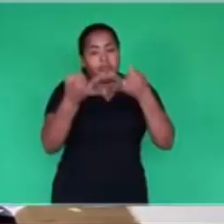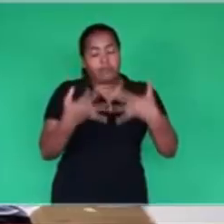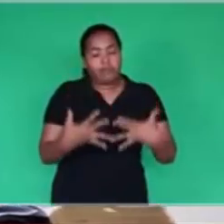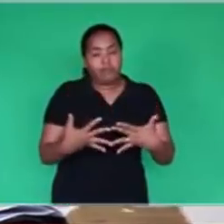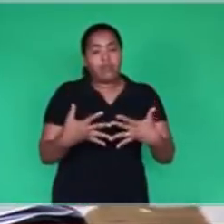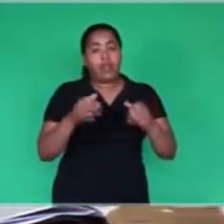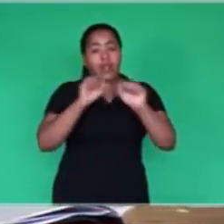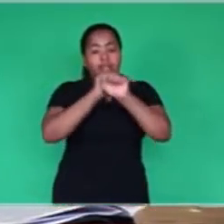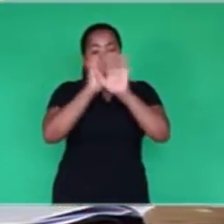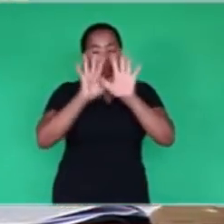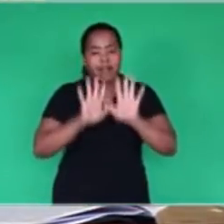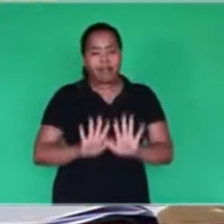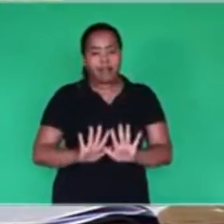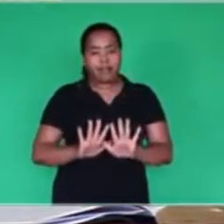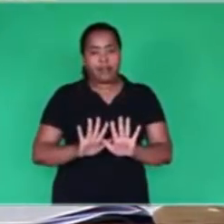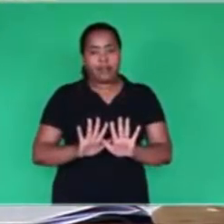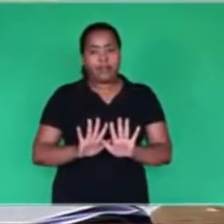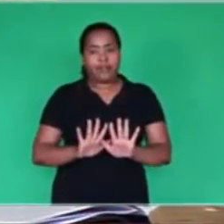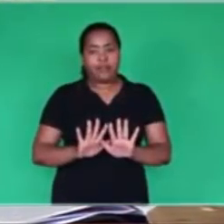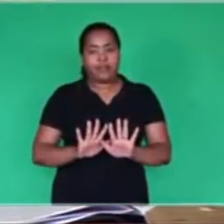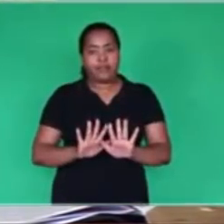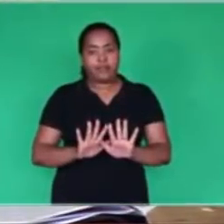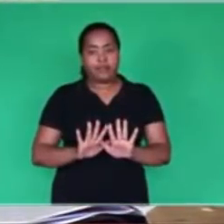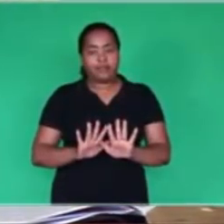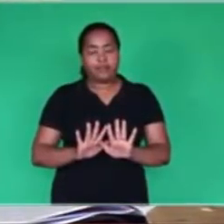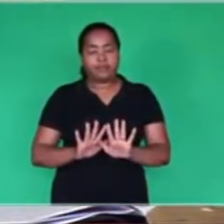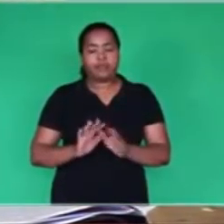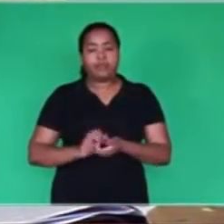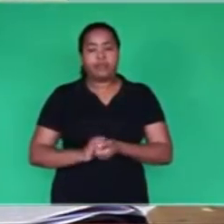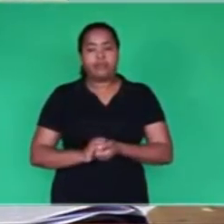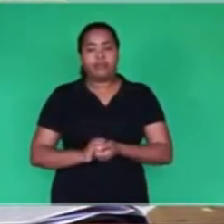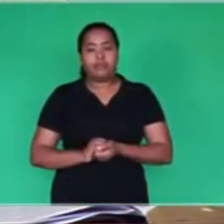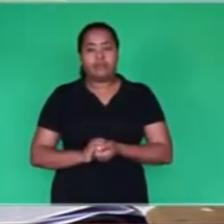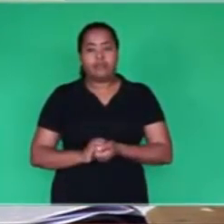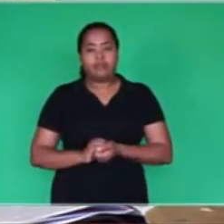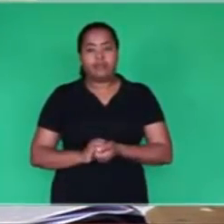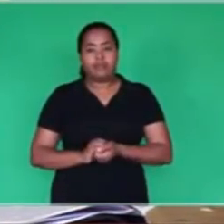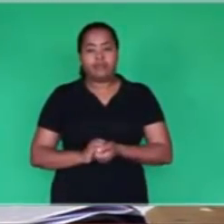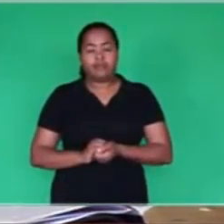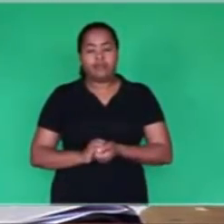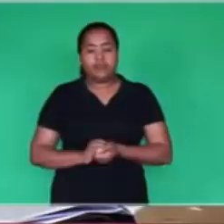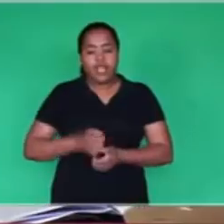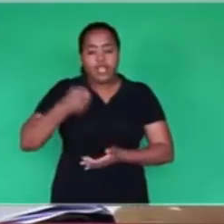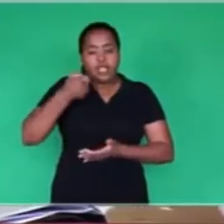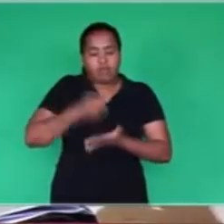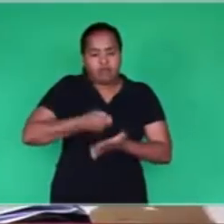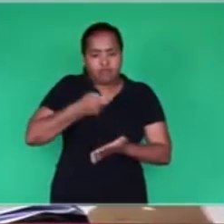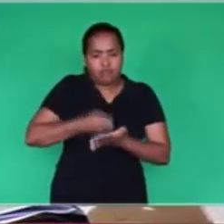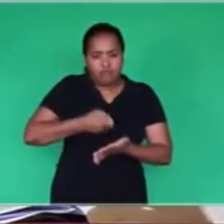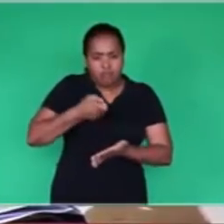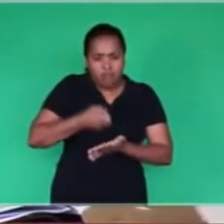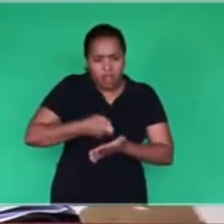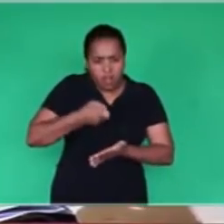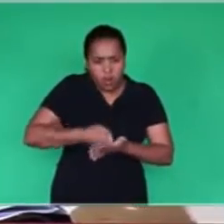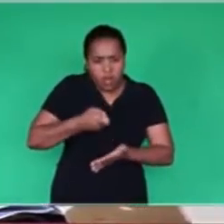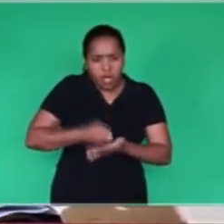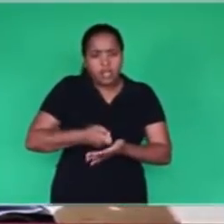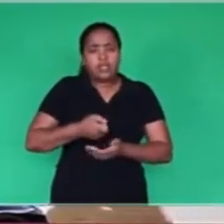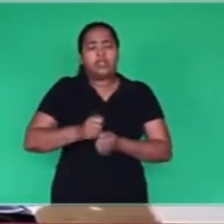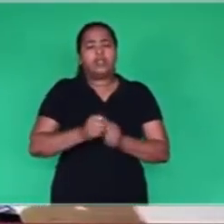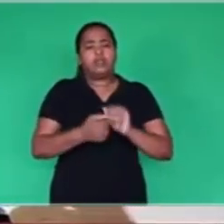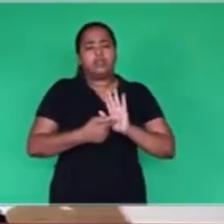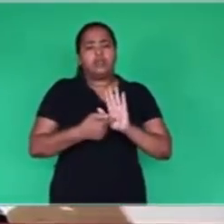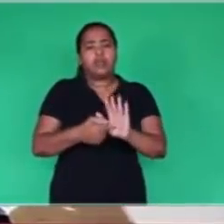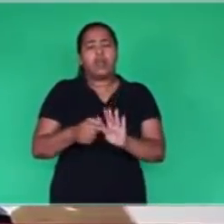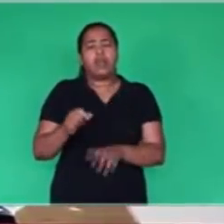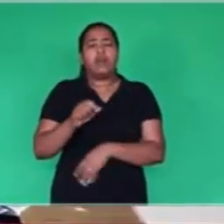Então veja aqui. Aqui, essa é a praga que os irmãos vão ver agora, descrita em